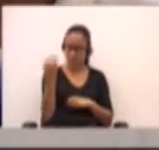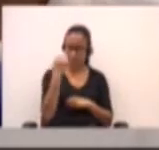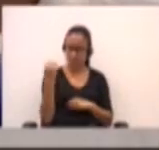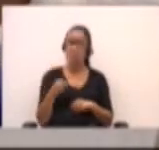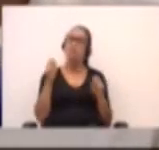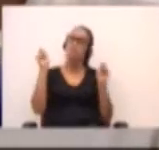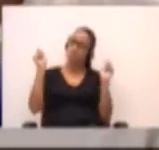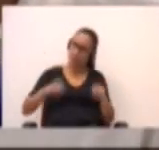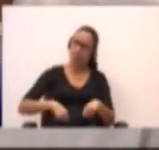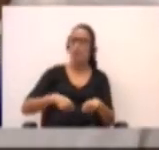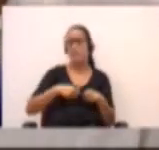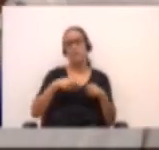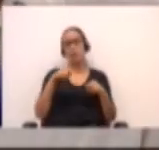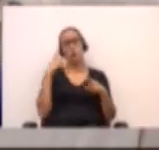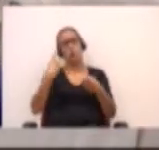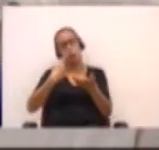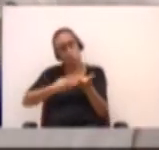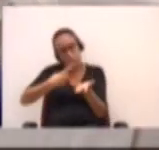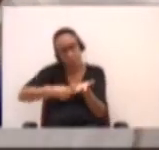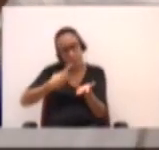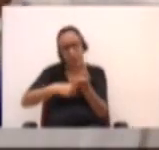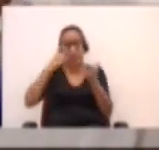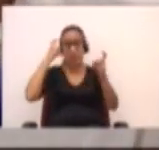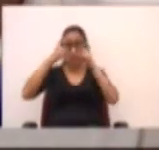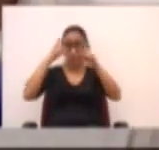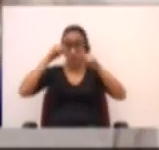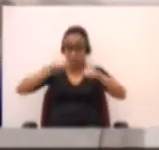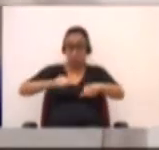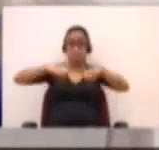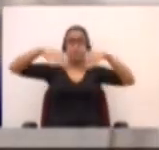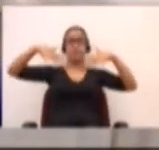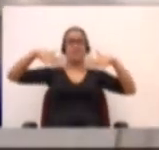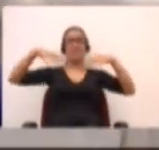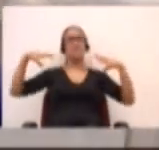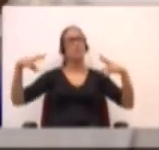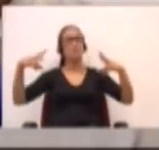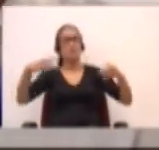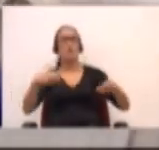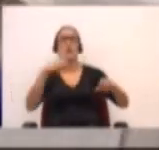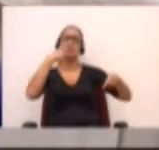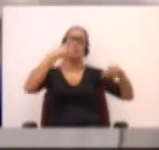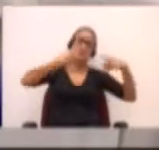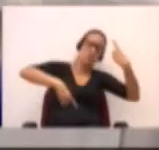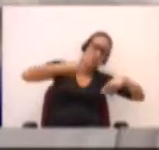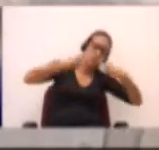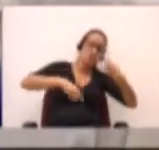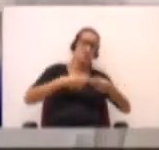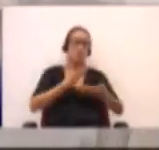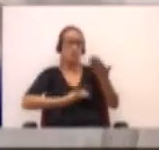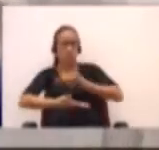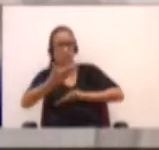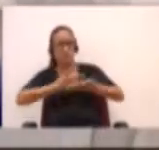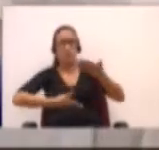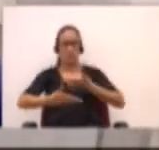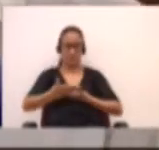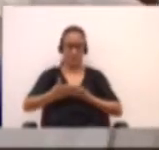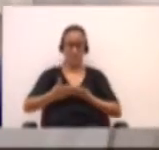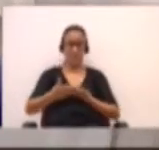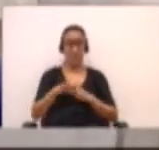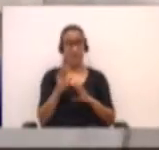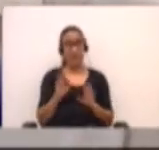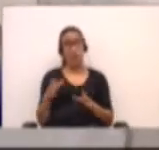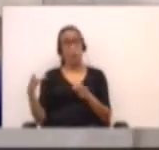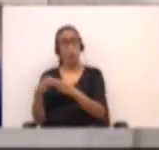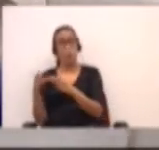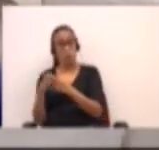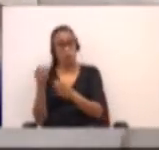comissão permanente tem também, só que a comissão permanente tem que dar parecer nos projetos. A atribuição principal da